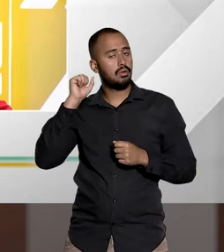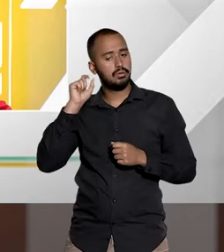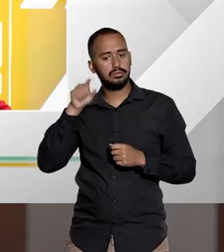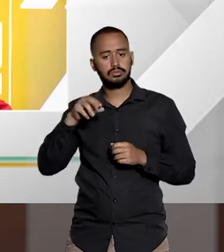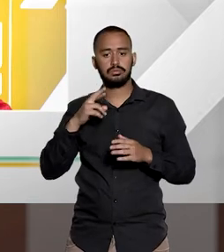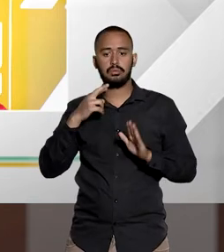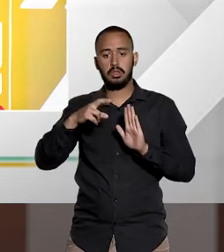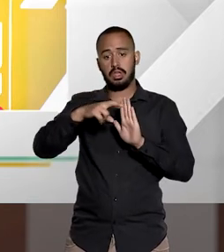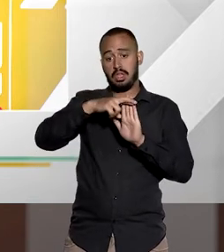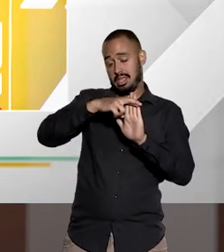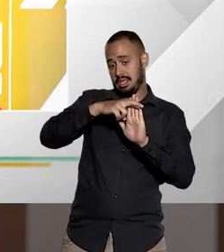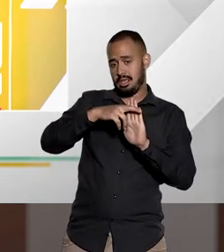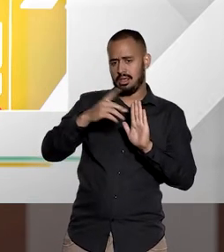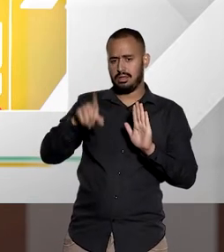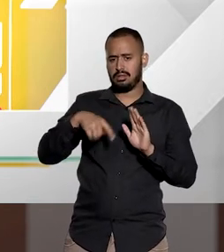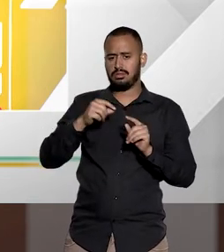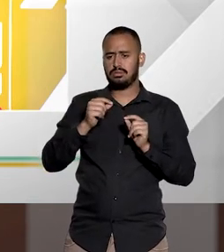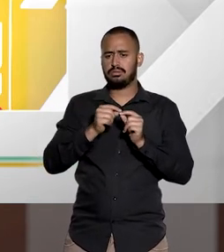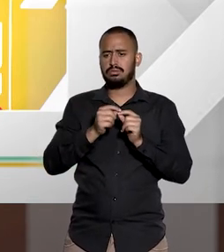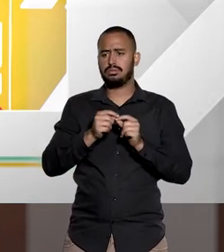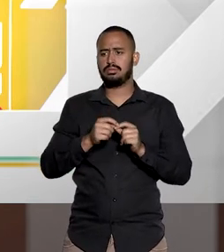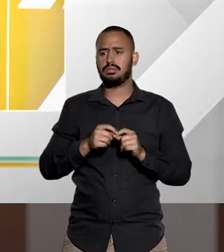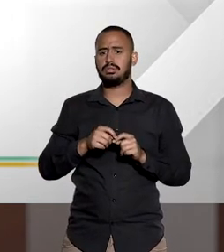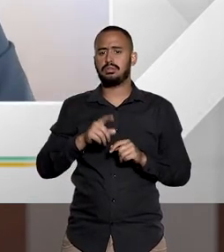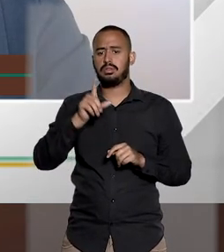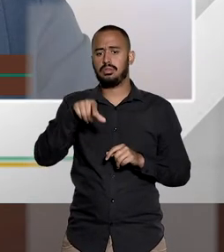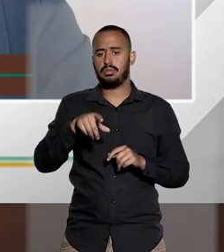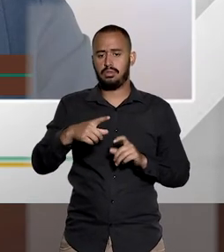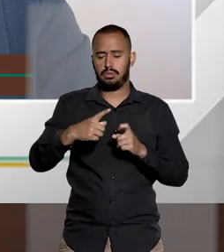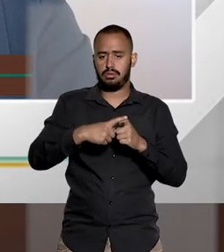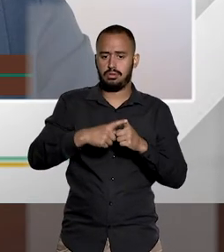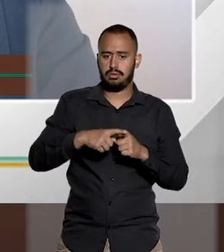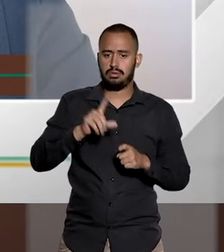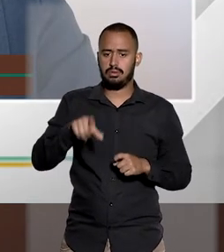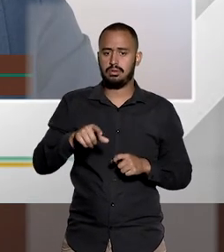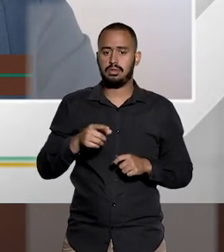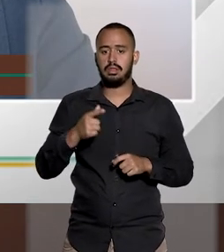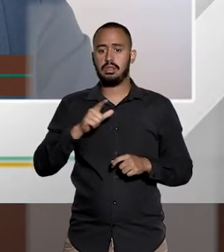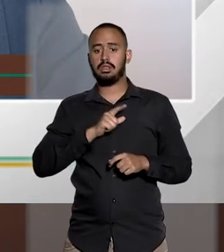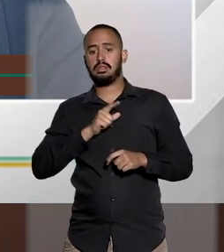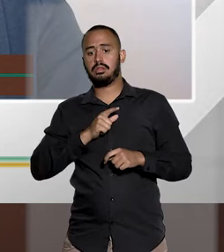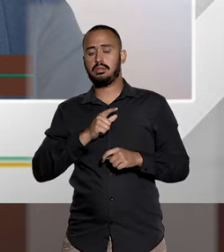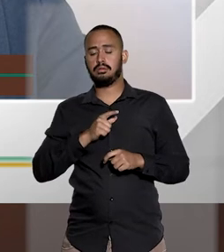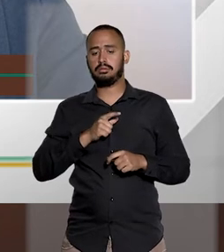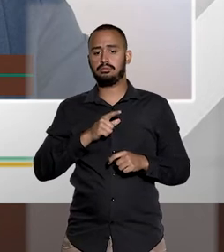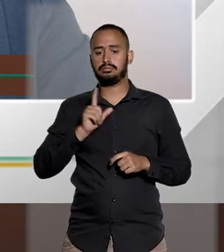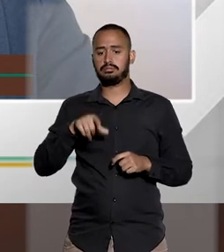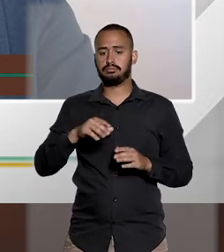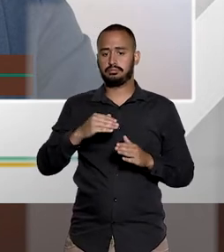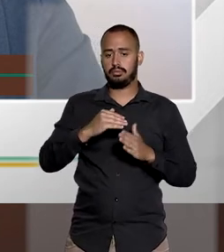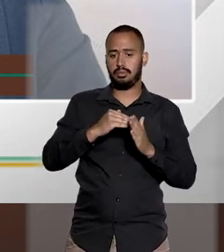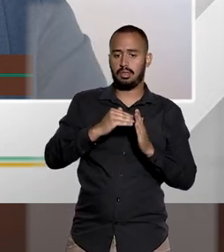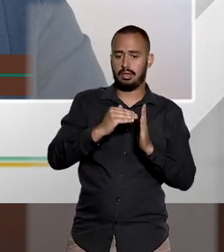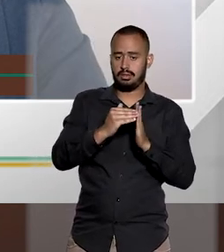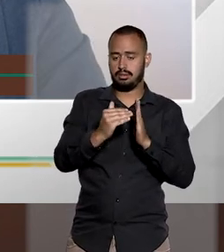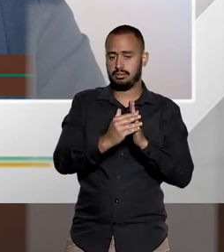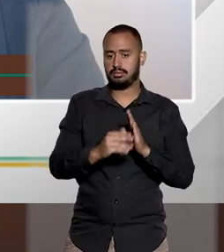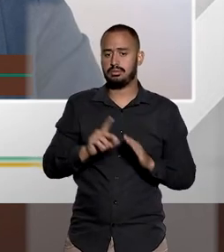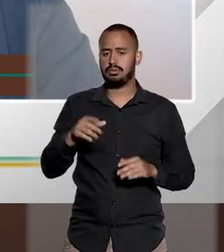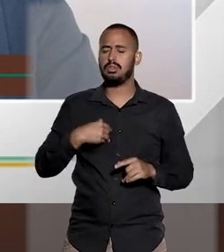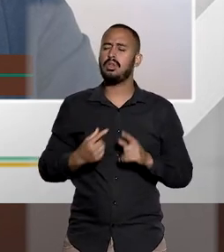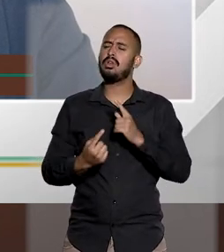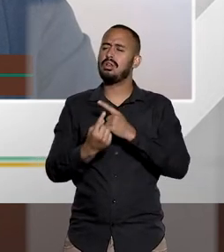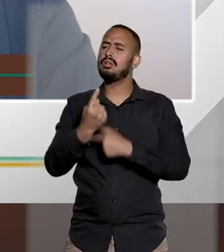ouvir o relato da professora Maria Silvia acerca dessa questão. Ela tem pareceres importantes nessa área, né? Mas